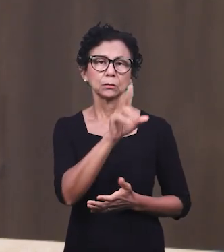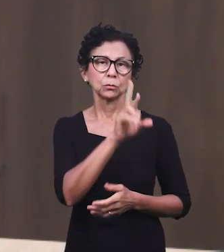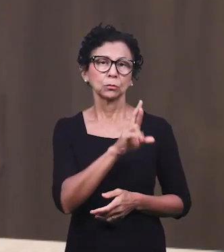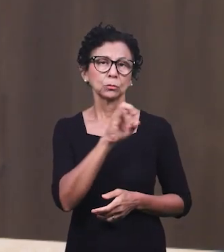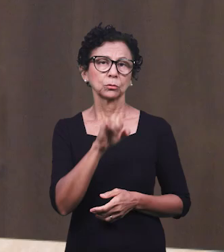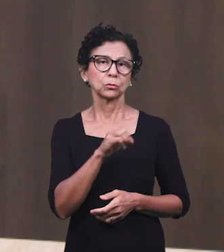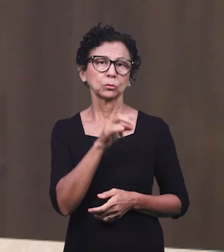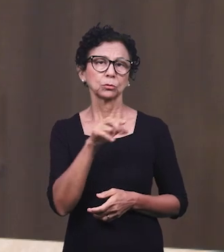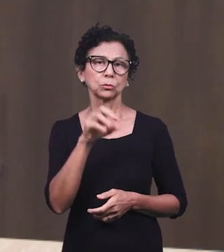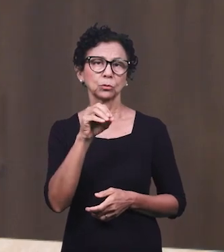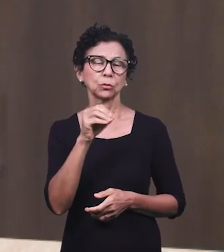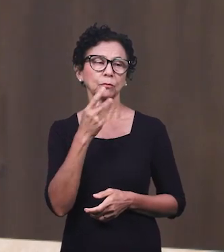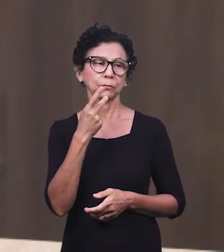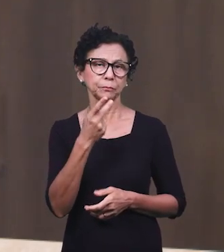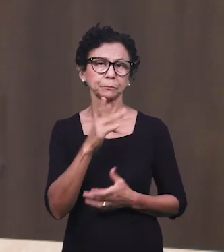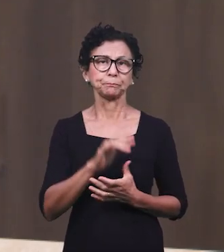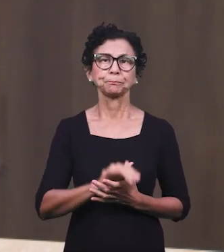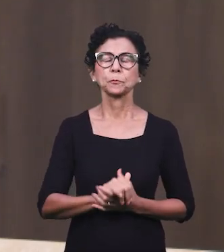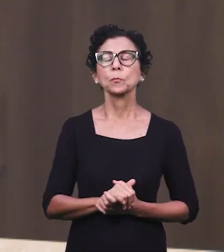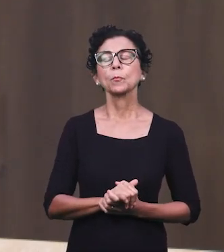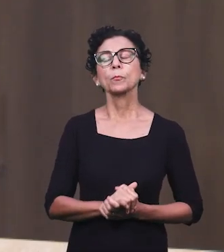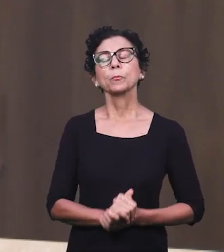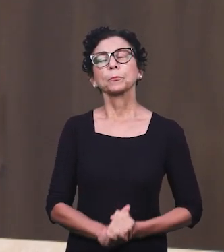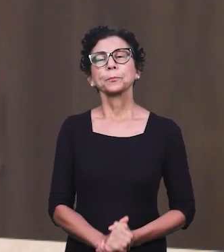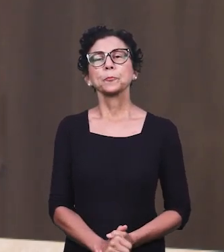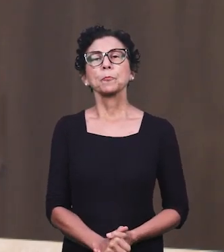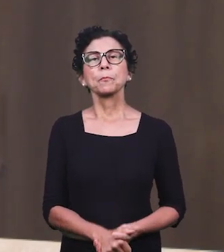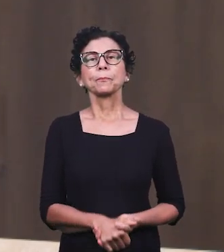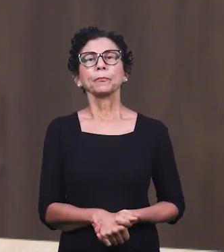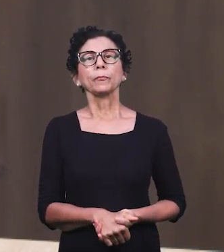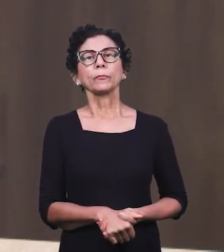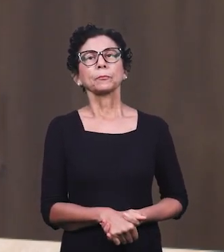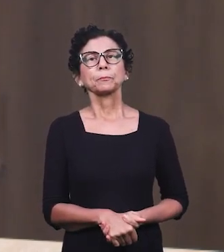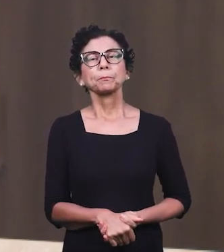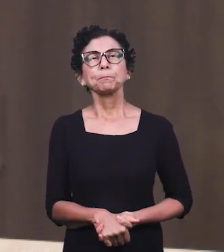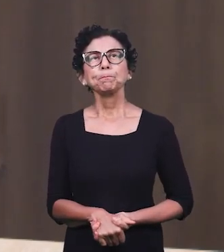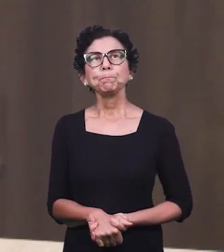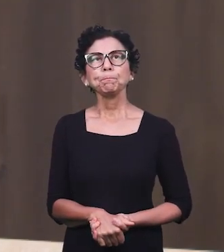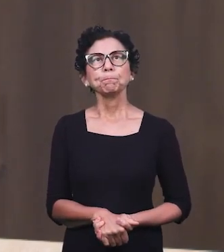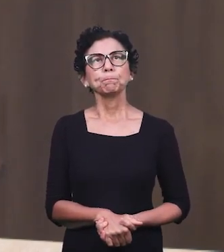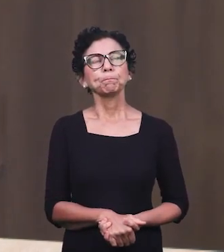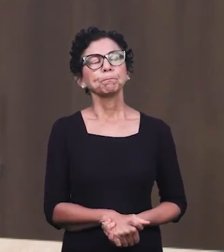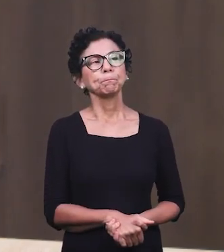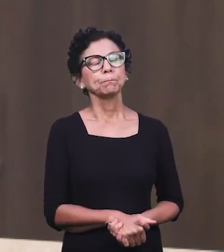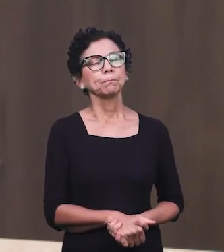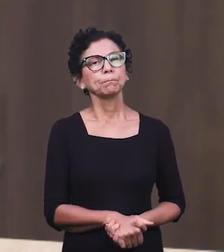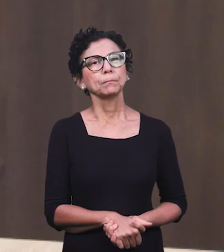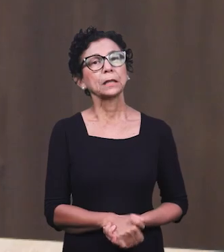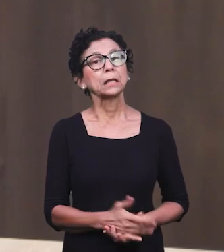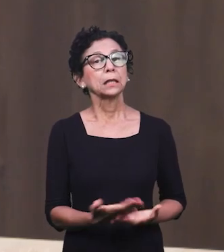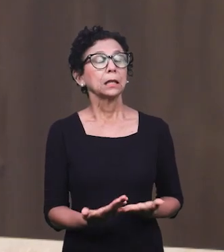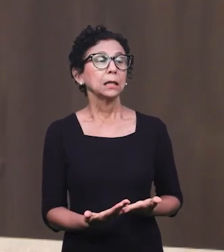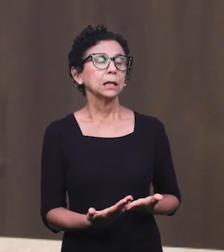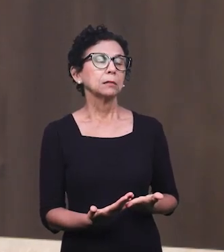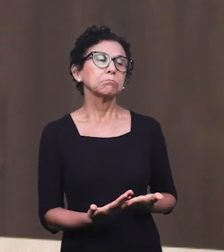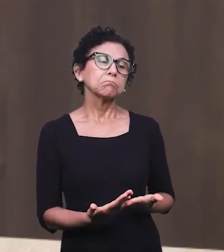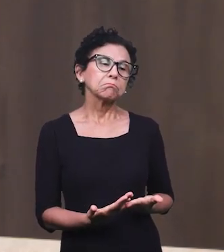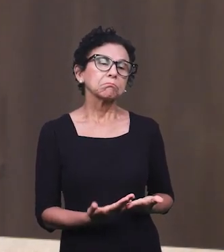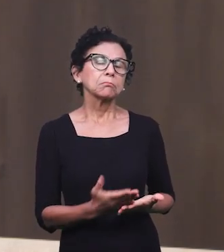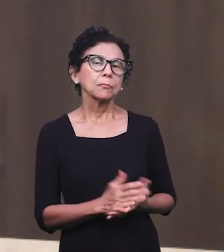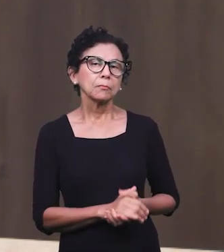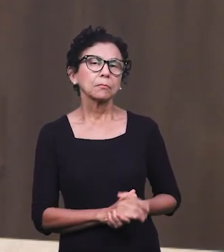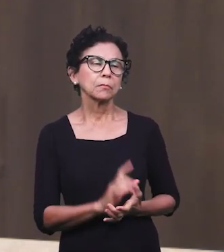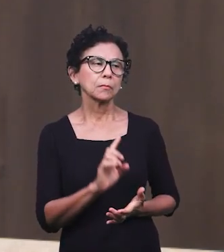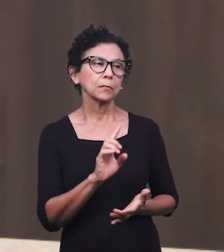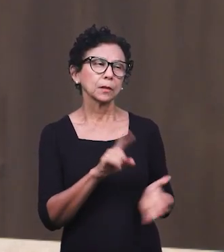João tem acabado de colocar. Mas há uma pergunta, doutor, que eu acredito que